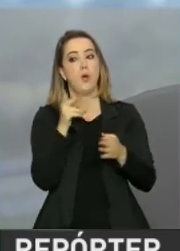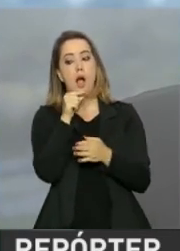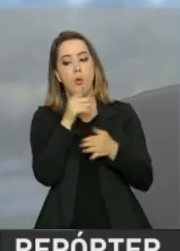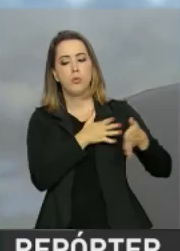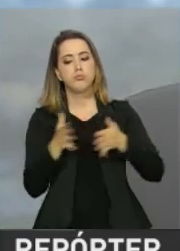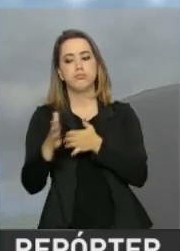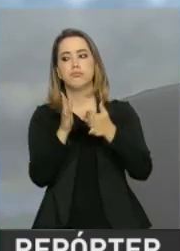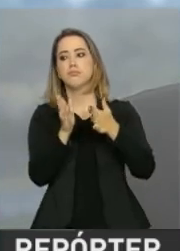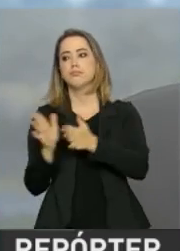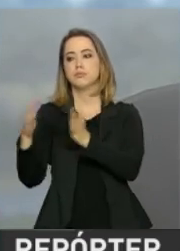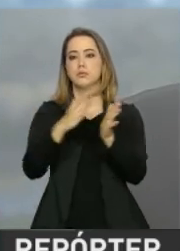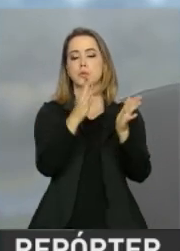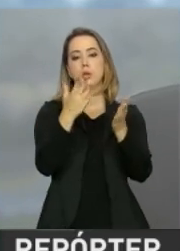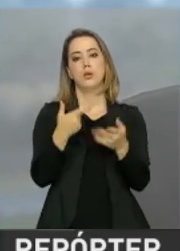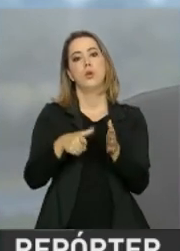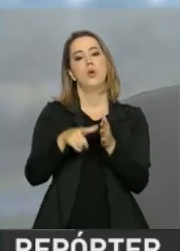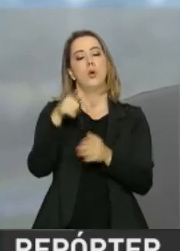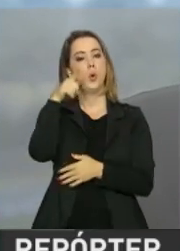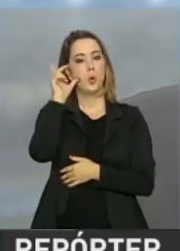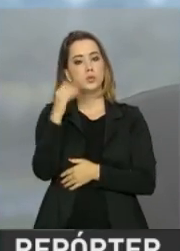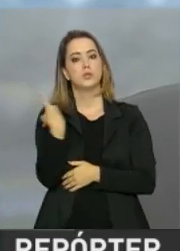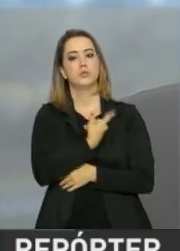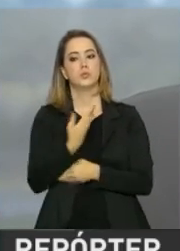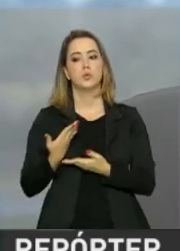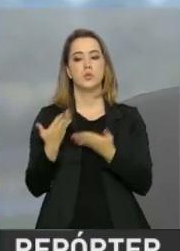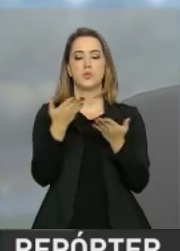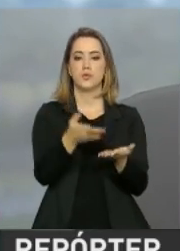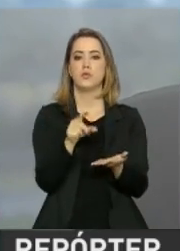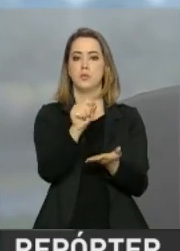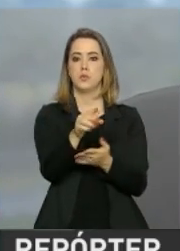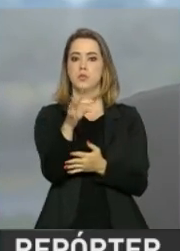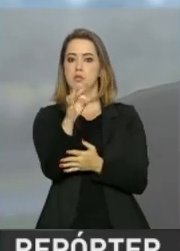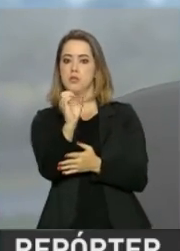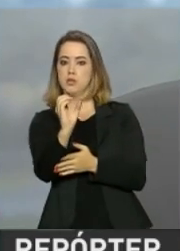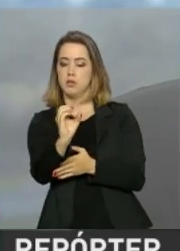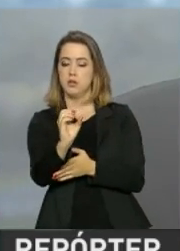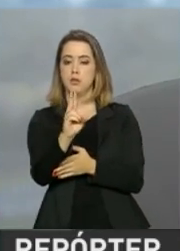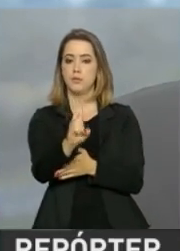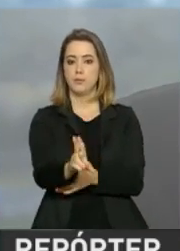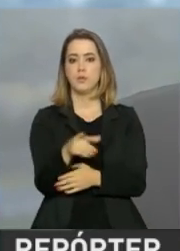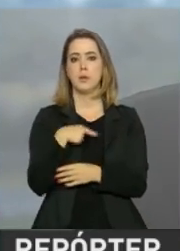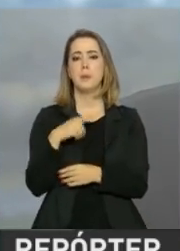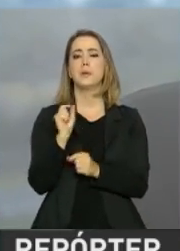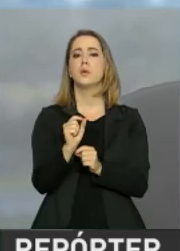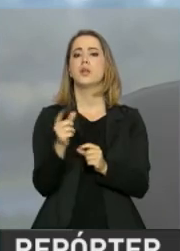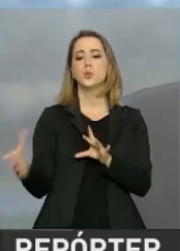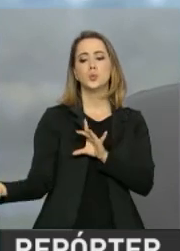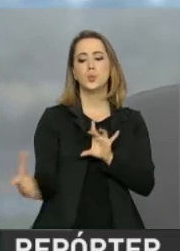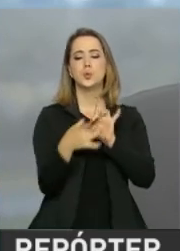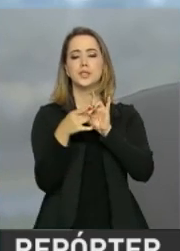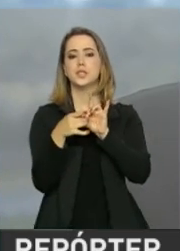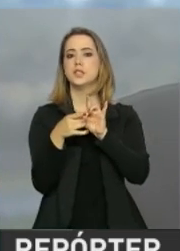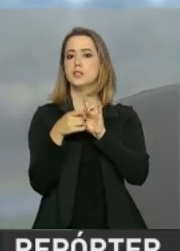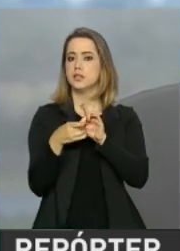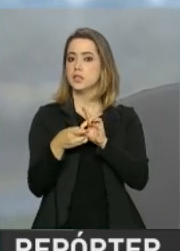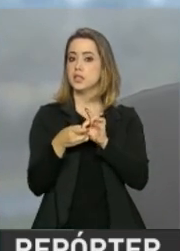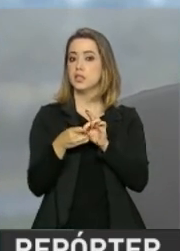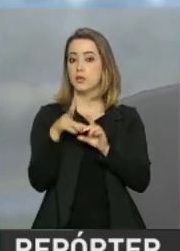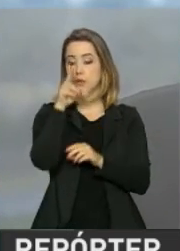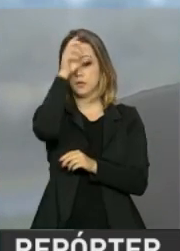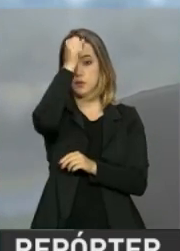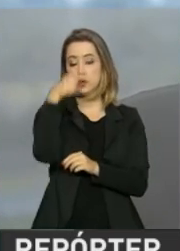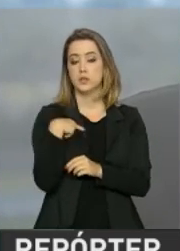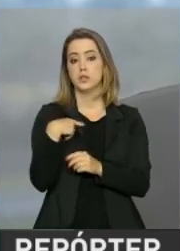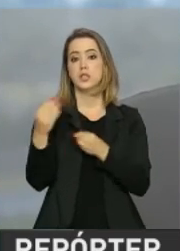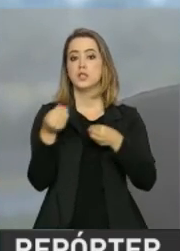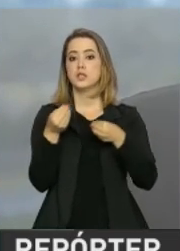tivemos ontem no tribunal de contas da união exatamente para fortalecer a construção coletiva das